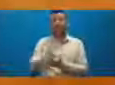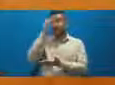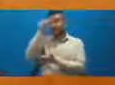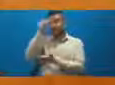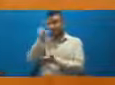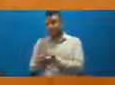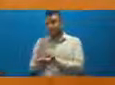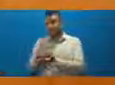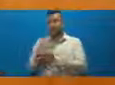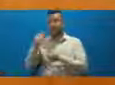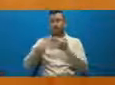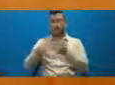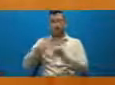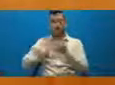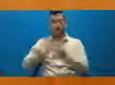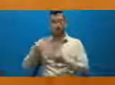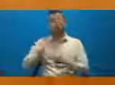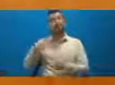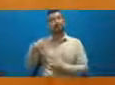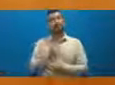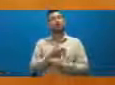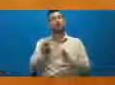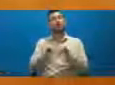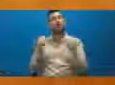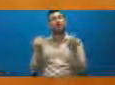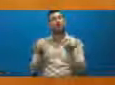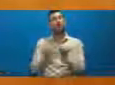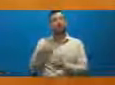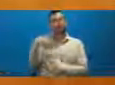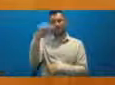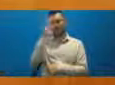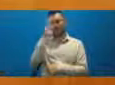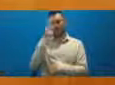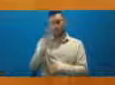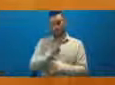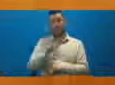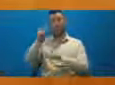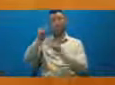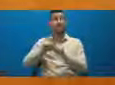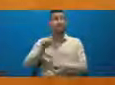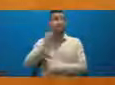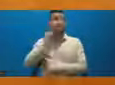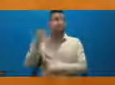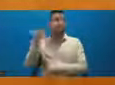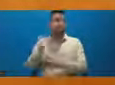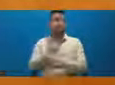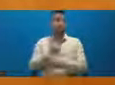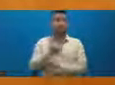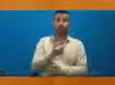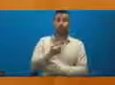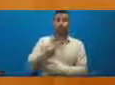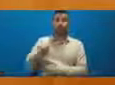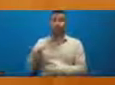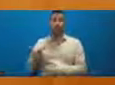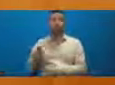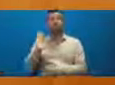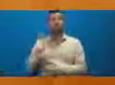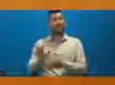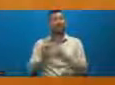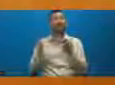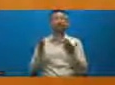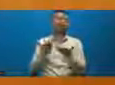serão discutidas no nosso congresso nacional em abril de 2022 já estão disponíveis para você